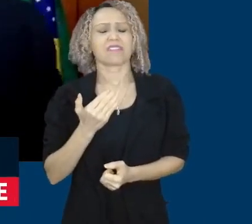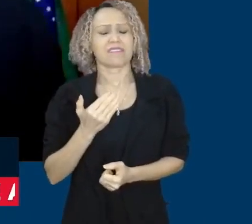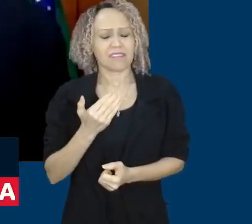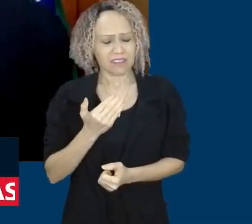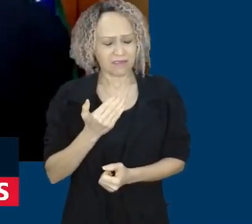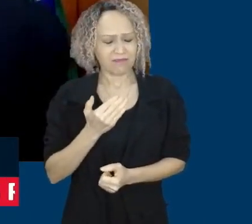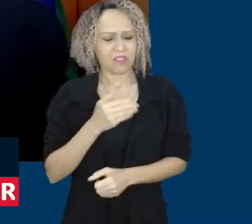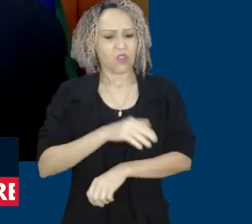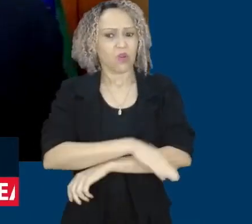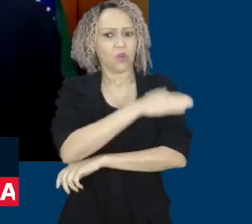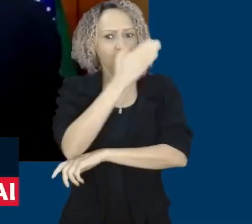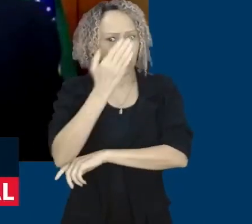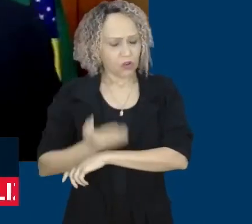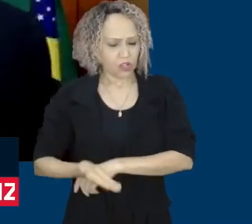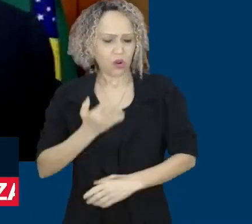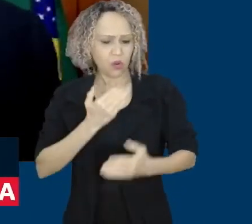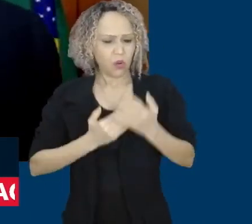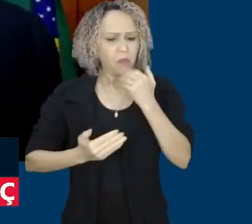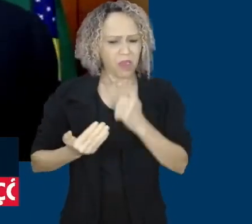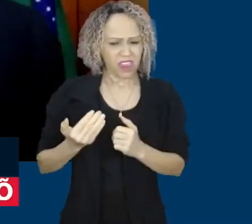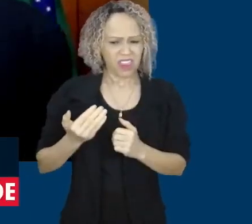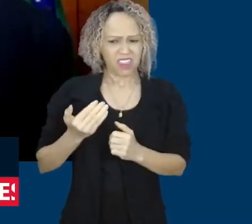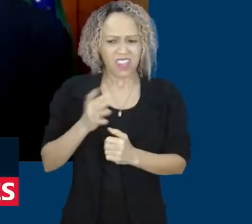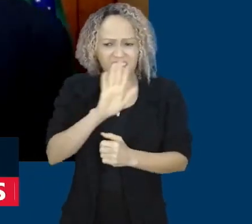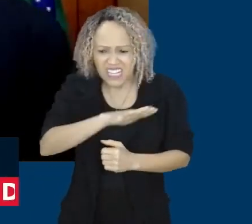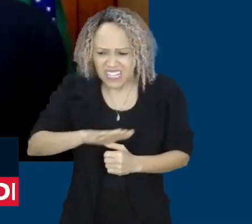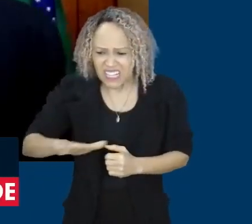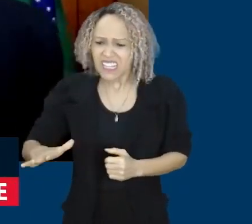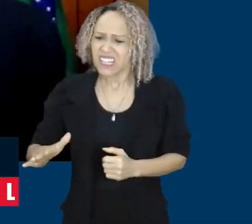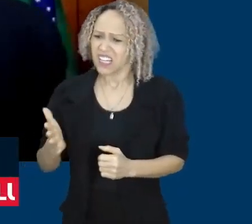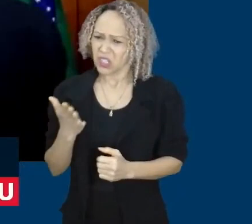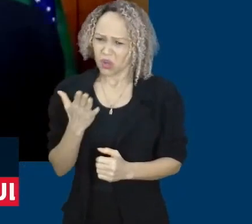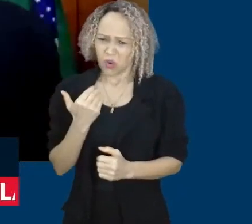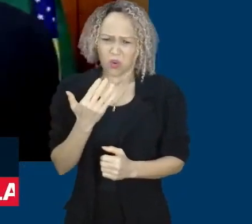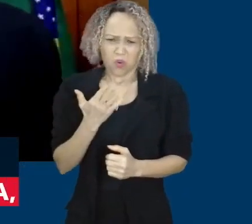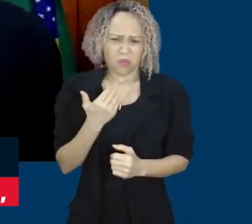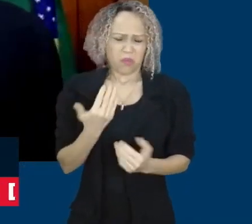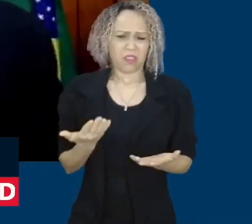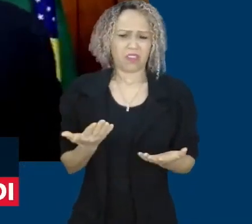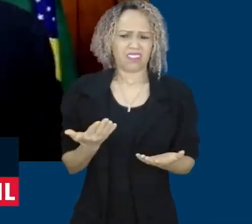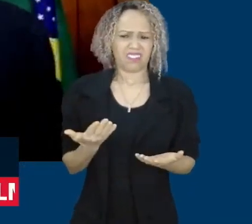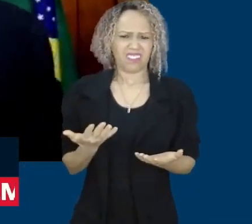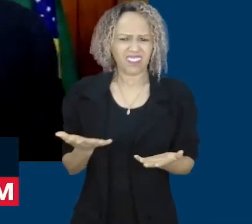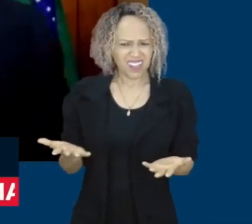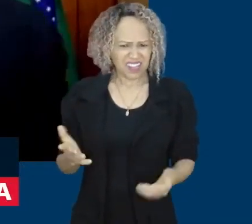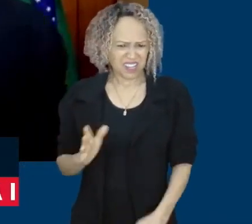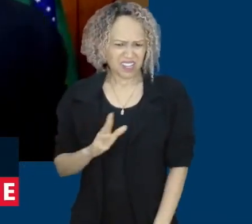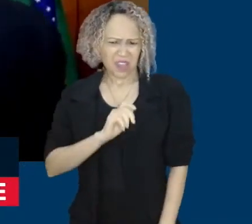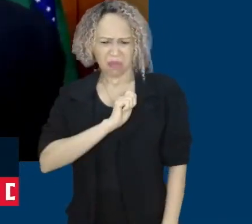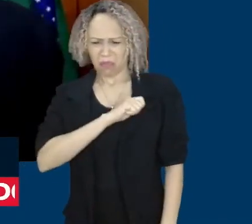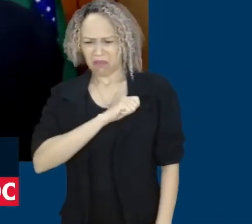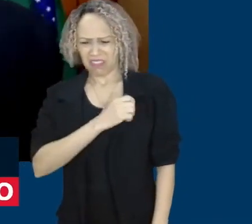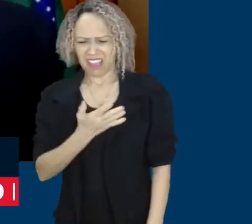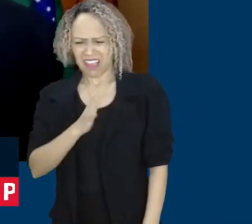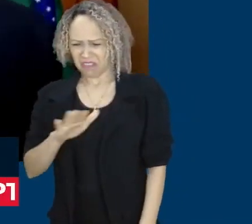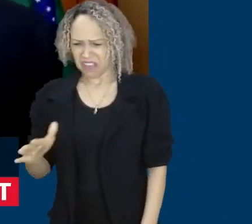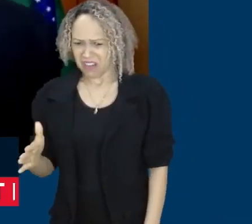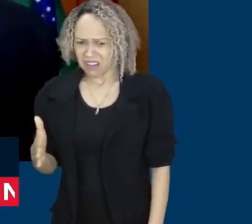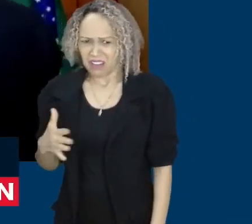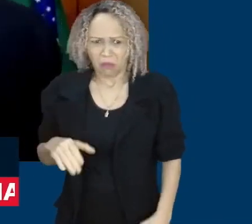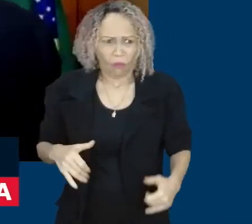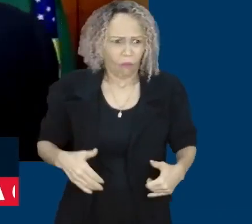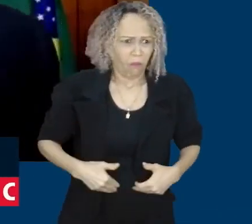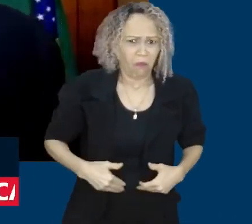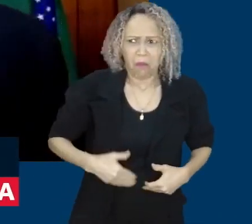porque não é nada mais cruel que uma criança pedir alimento, tá passando fome, e ao mesmo tempo pensar uma agenda de futuro,